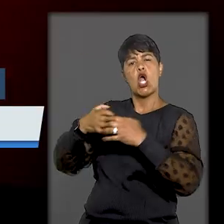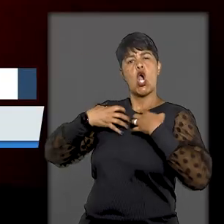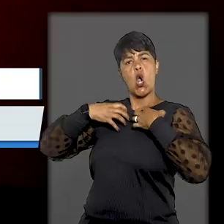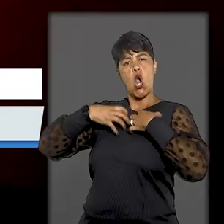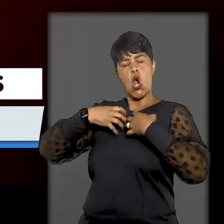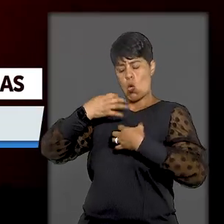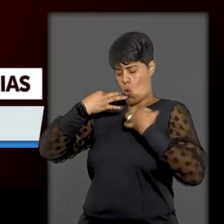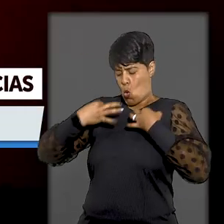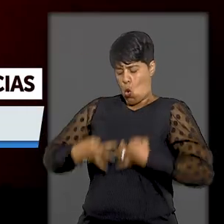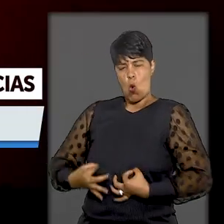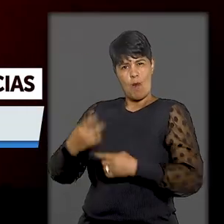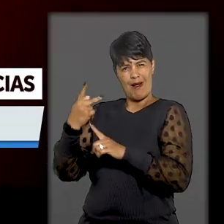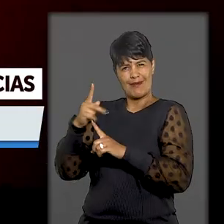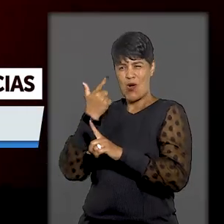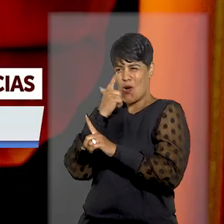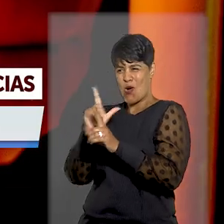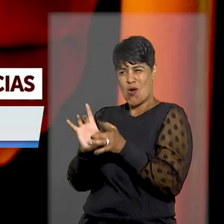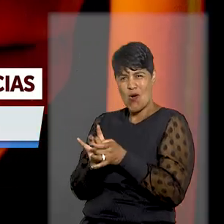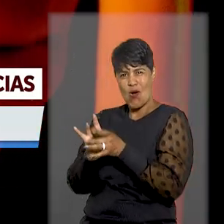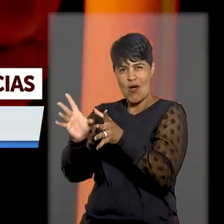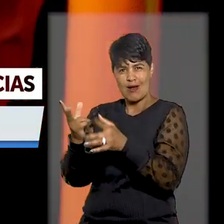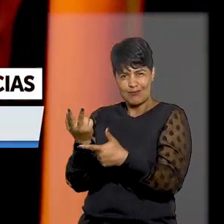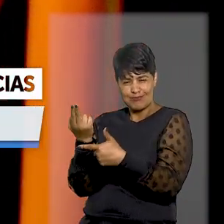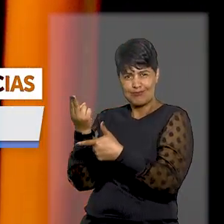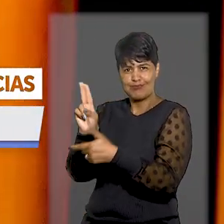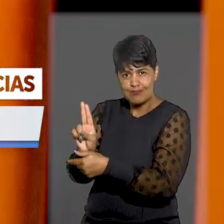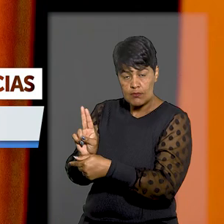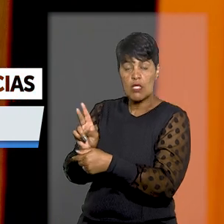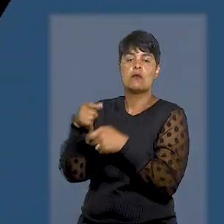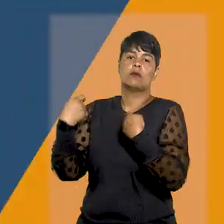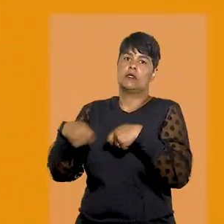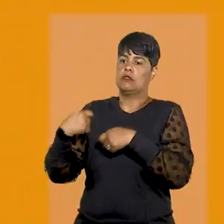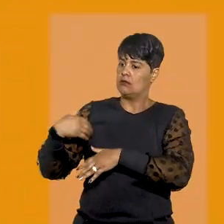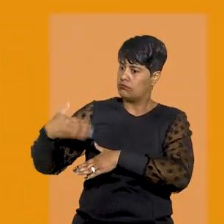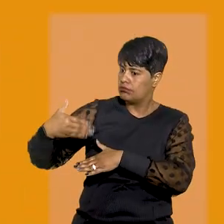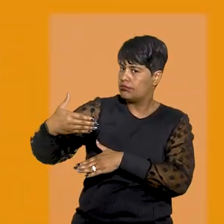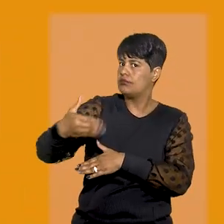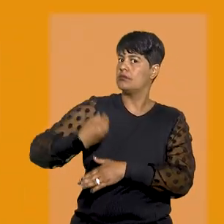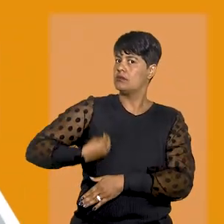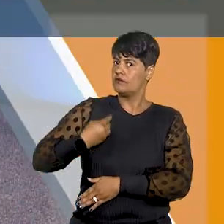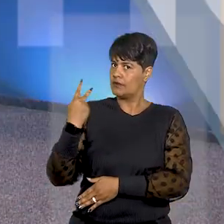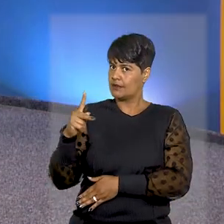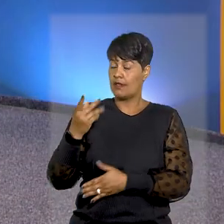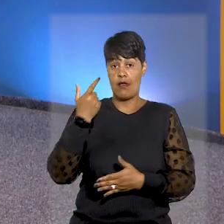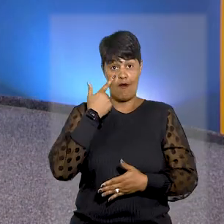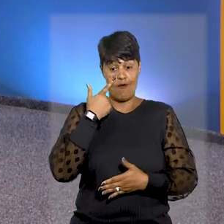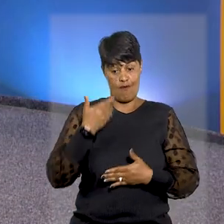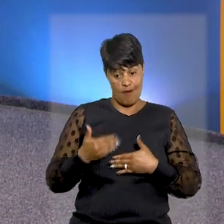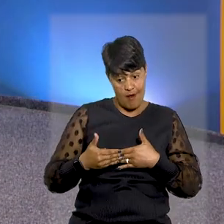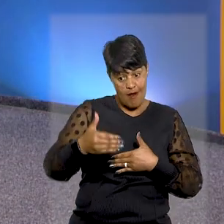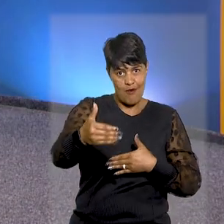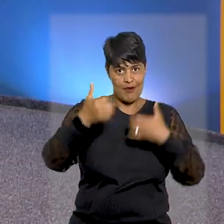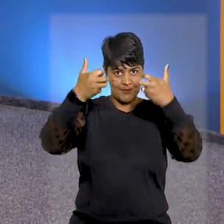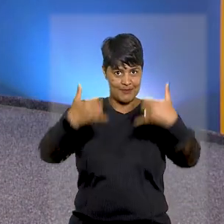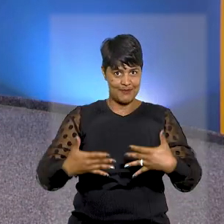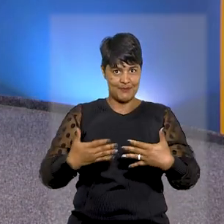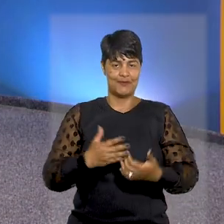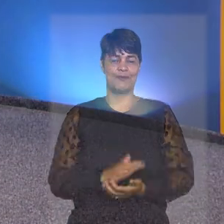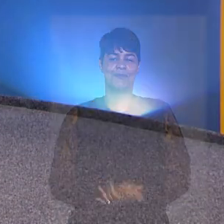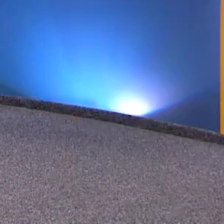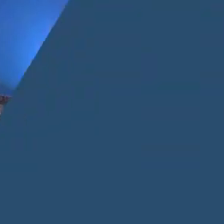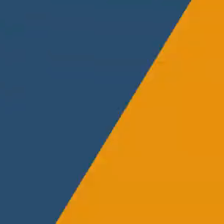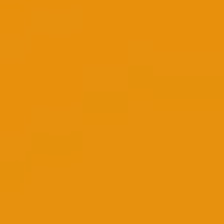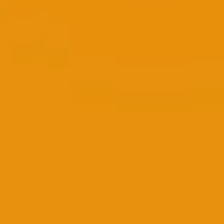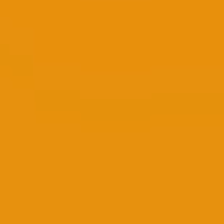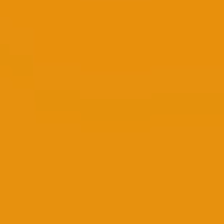para concessão de liberdade condicional deve considerar todo o histórico prisional o STJ notícias começa